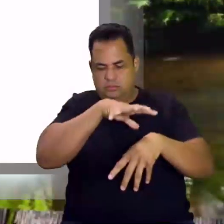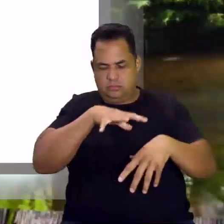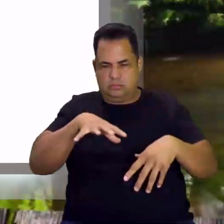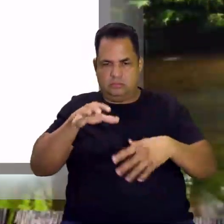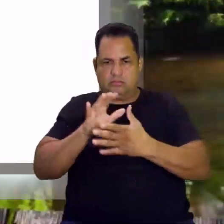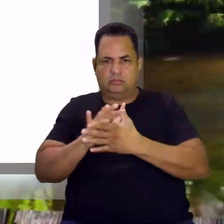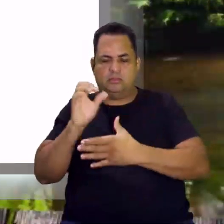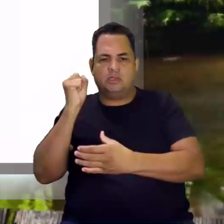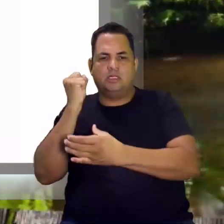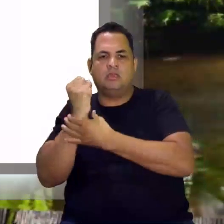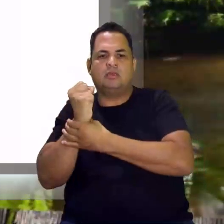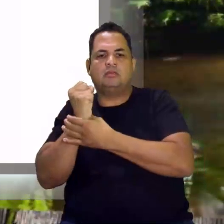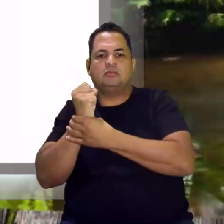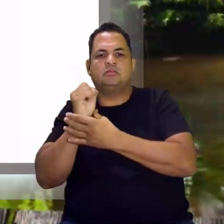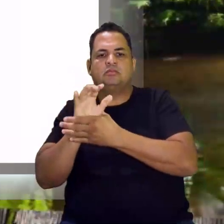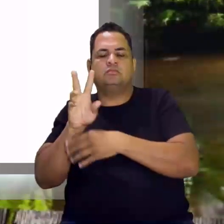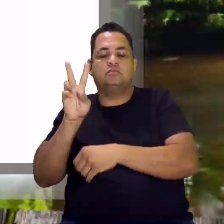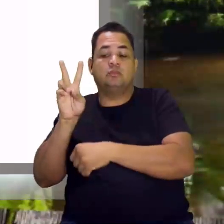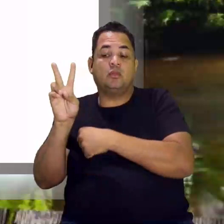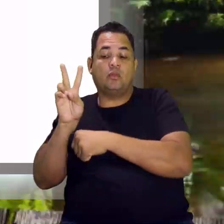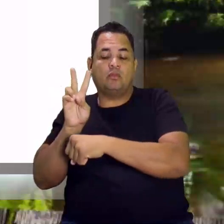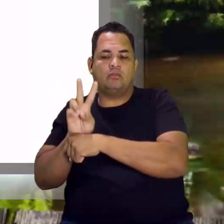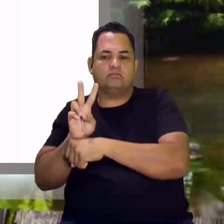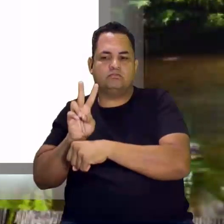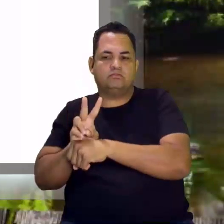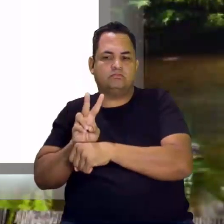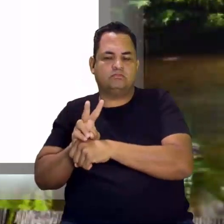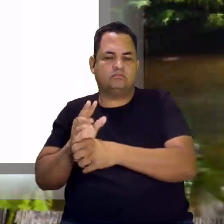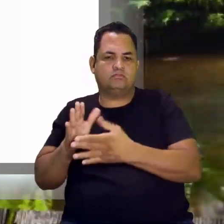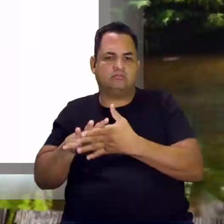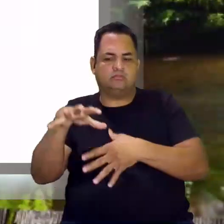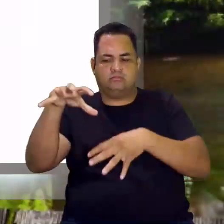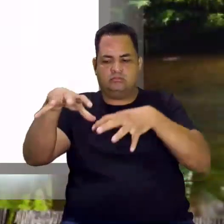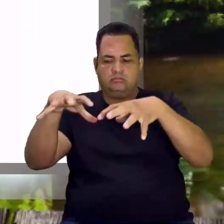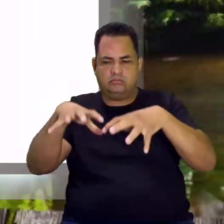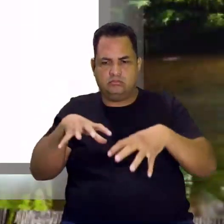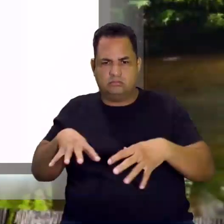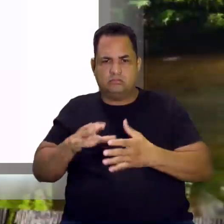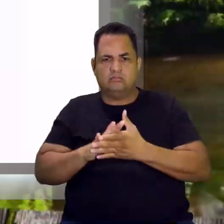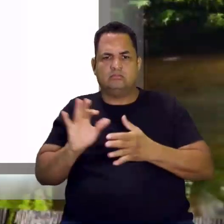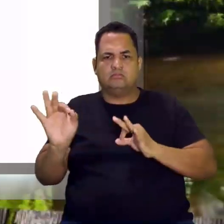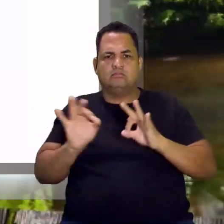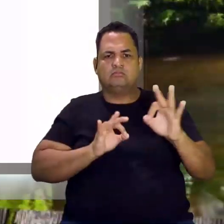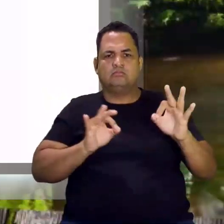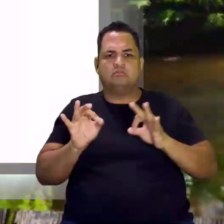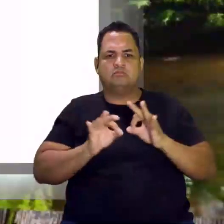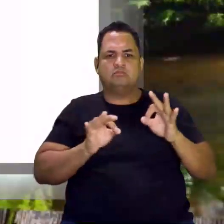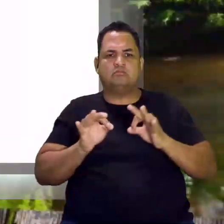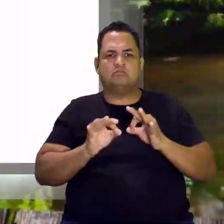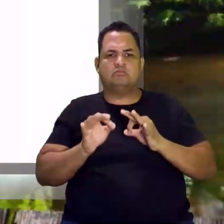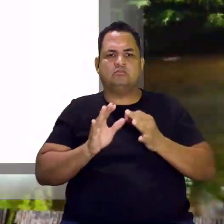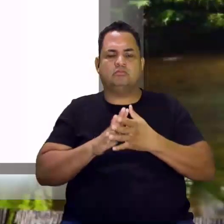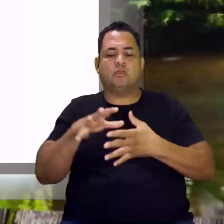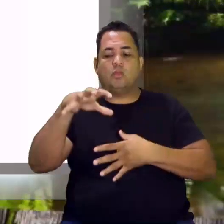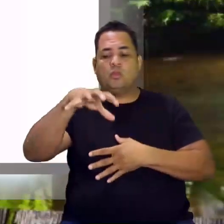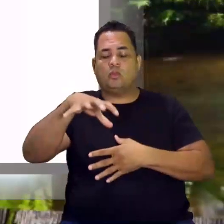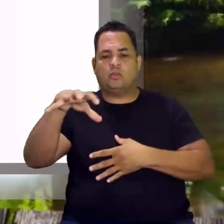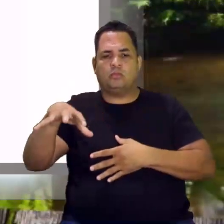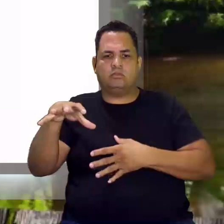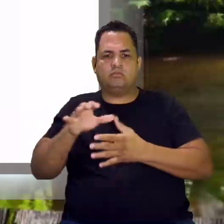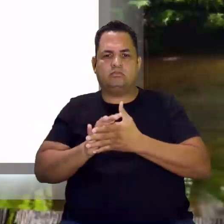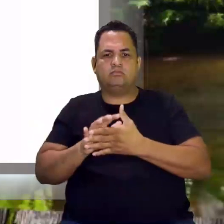para garantir ou proteger, fazer com que nesses locais se criem verdadeiros santuários